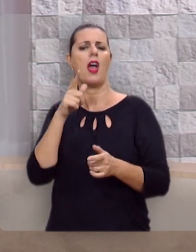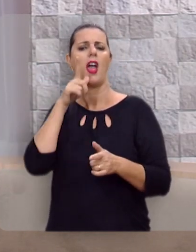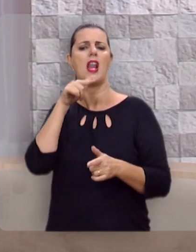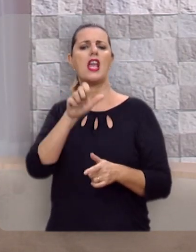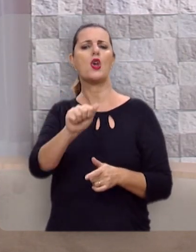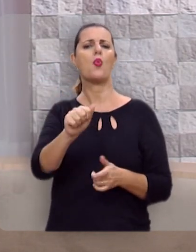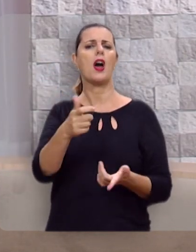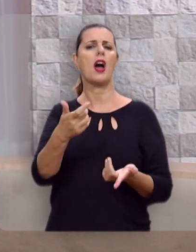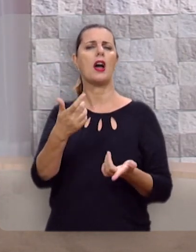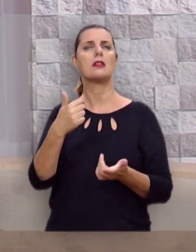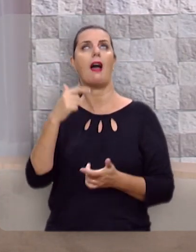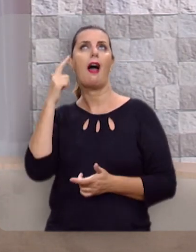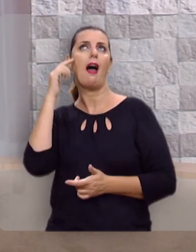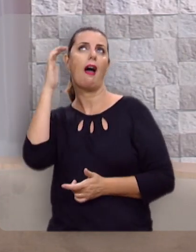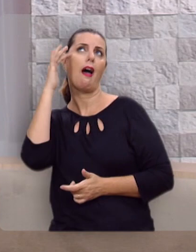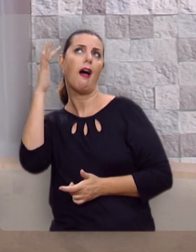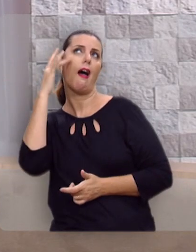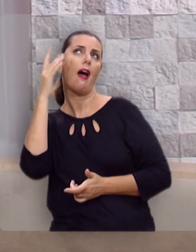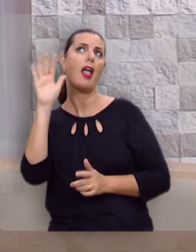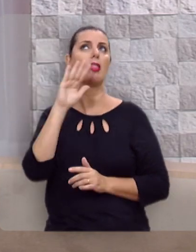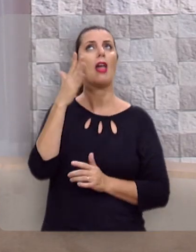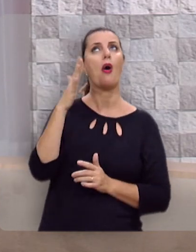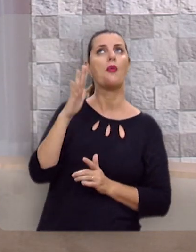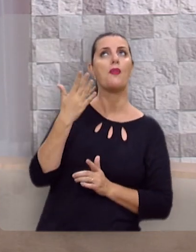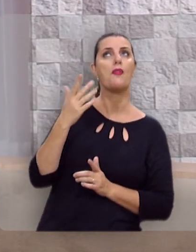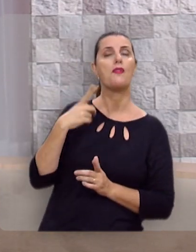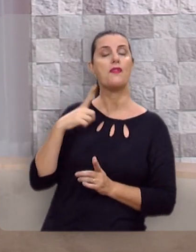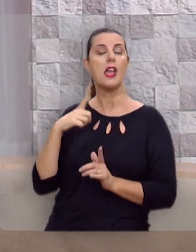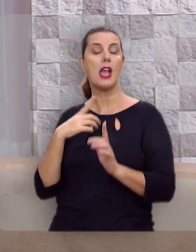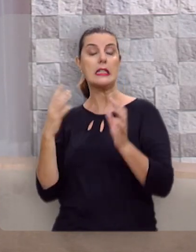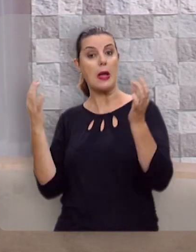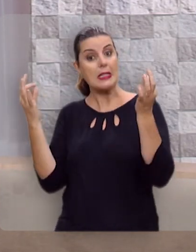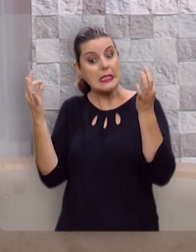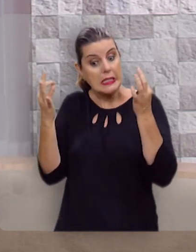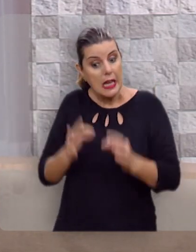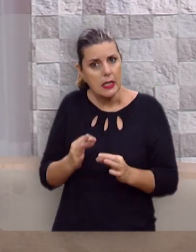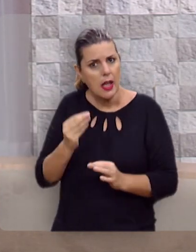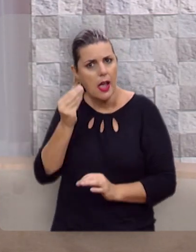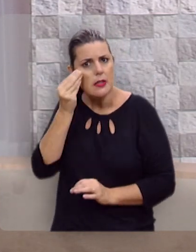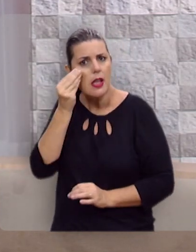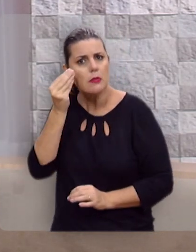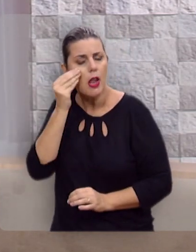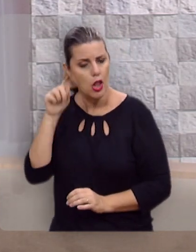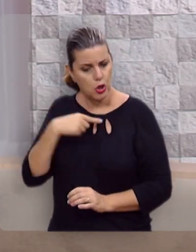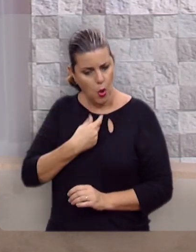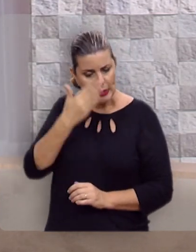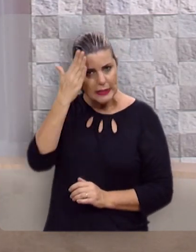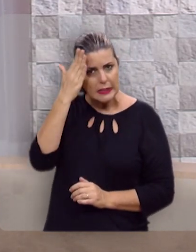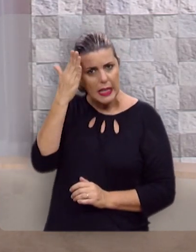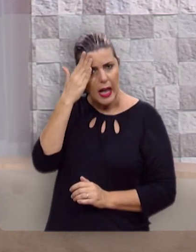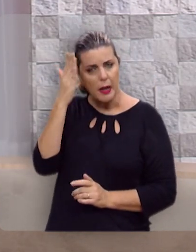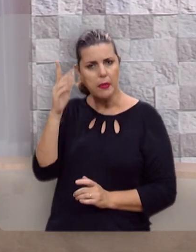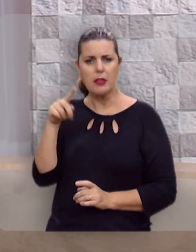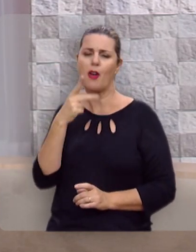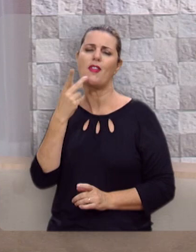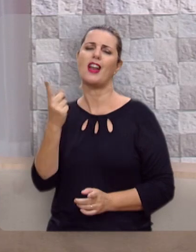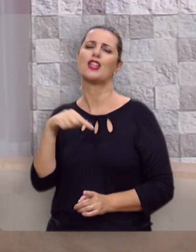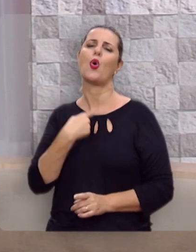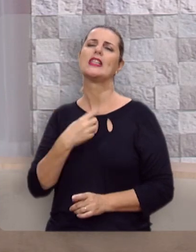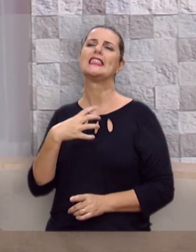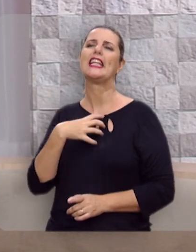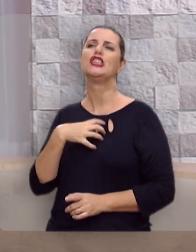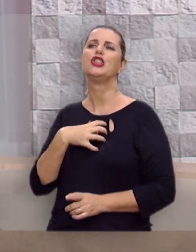é a linguagem da conjectura hipotética, mas da certeza experimental. Nós sabemos. Ele não diz